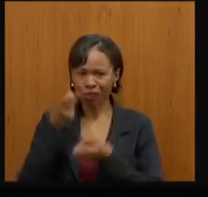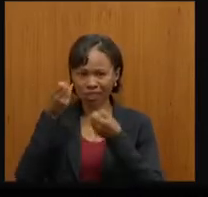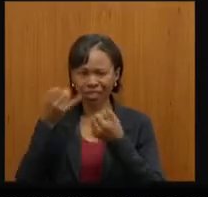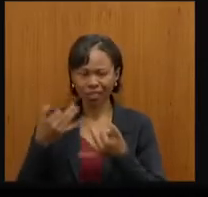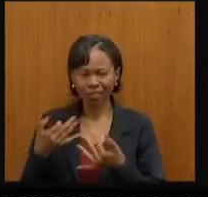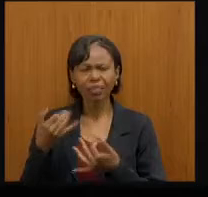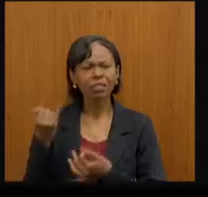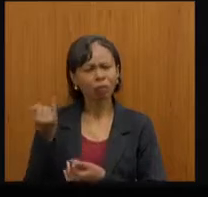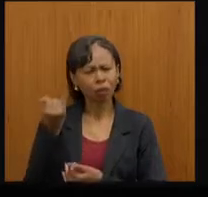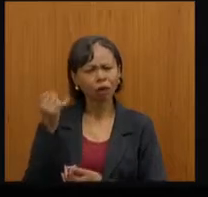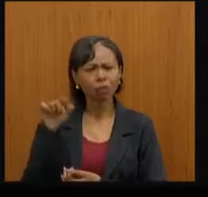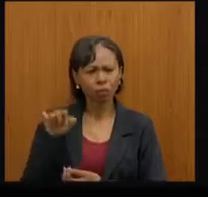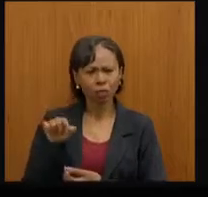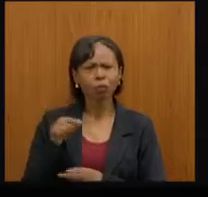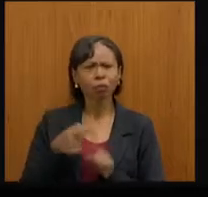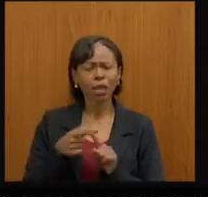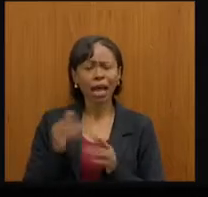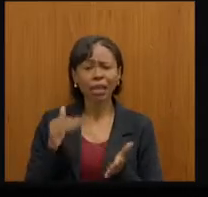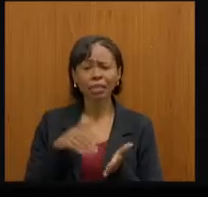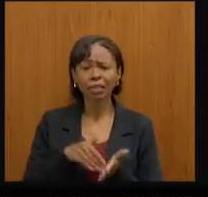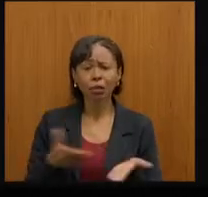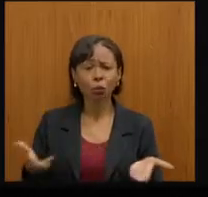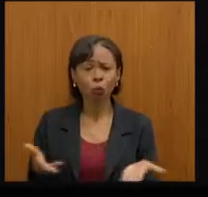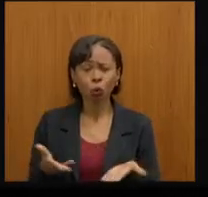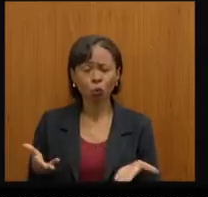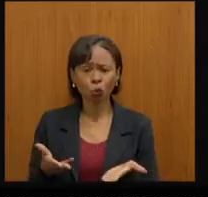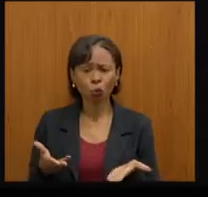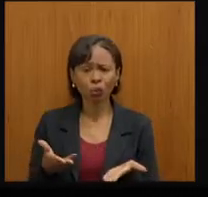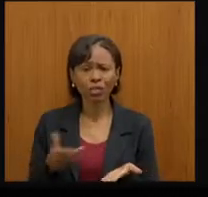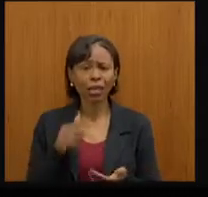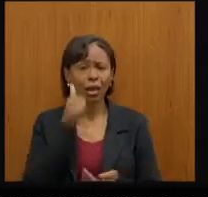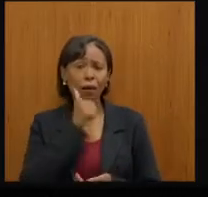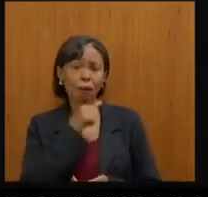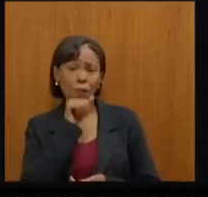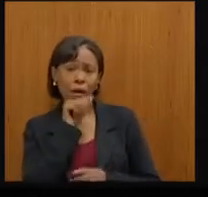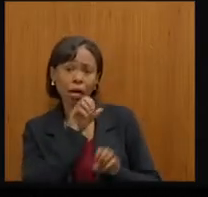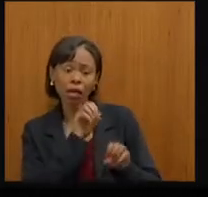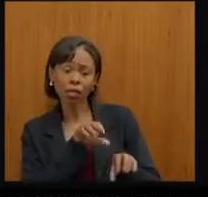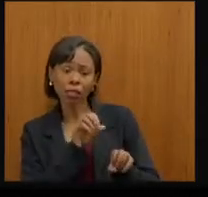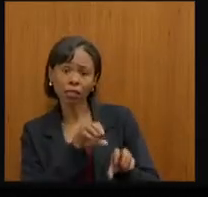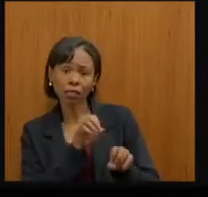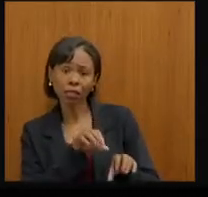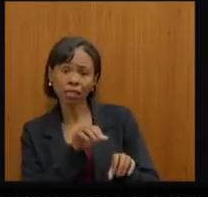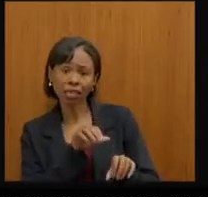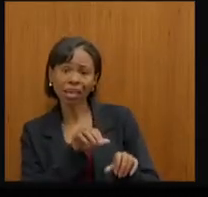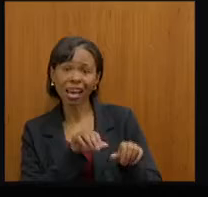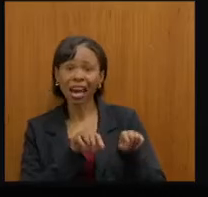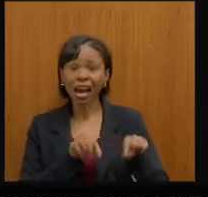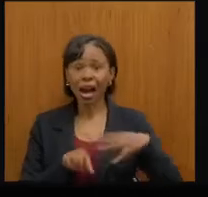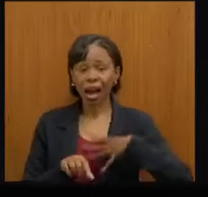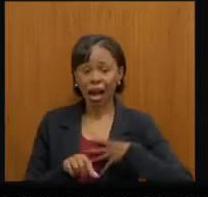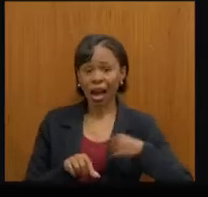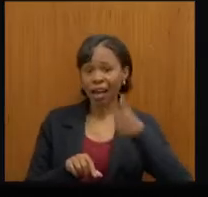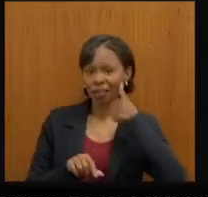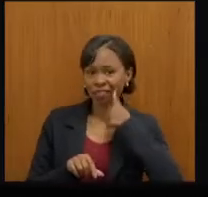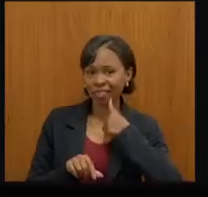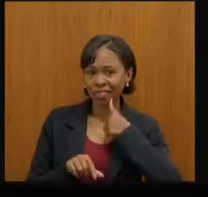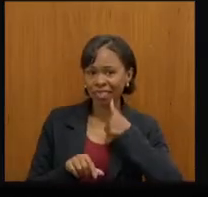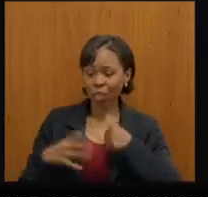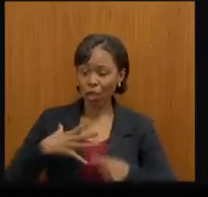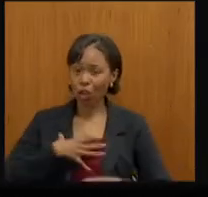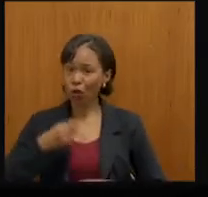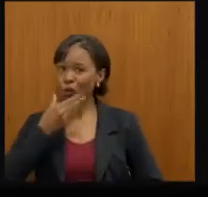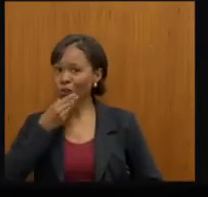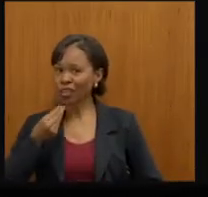diferença da forma que a mãe educa filha e da forma que a mãe educando filho né isso tem que ser levado